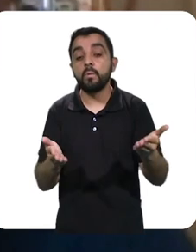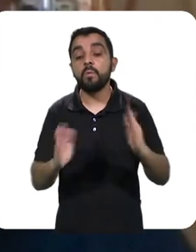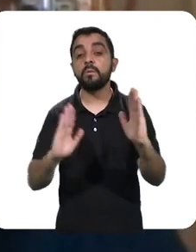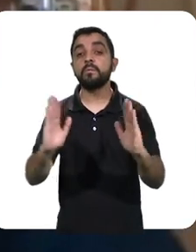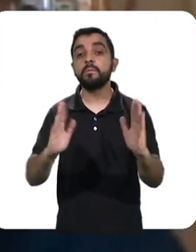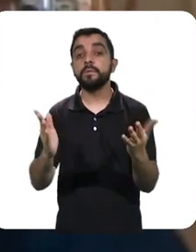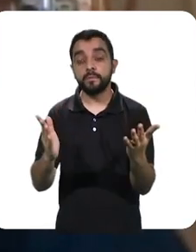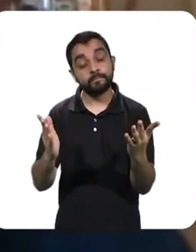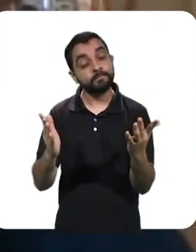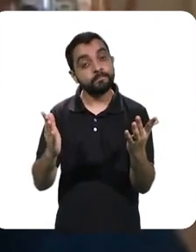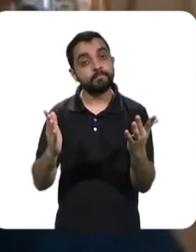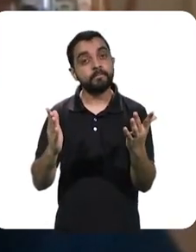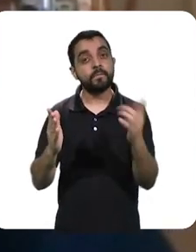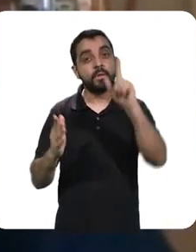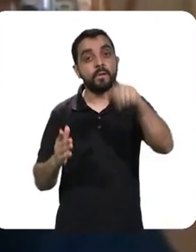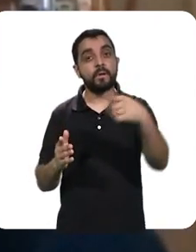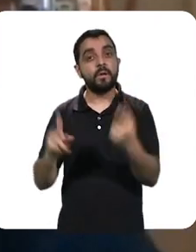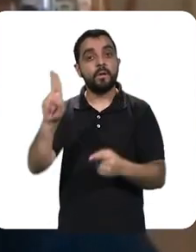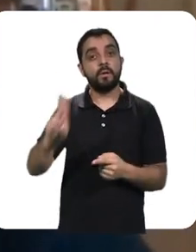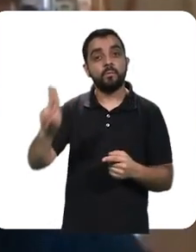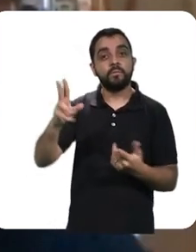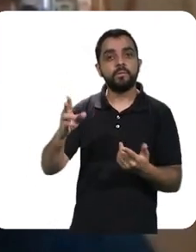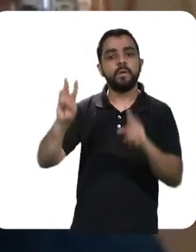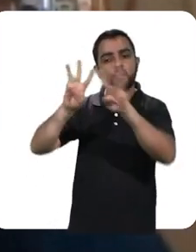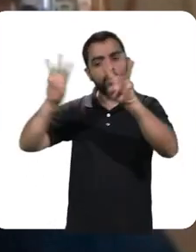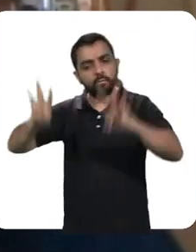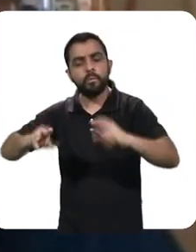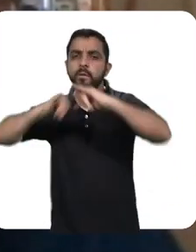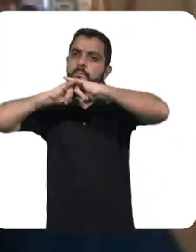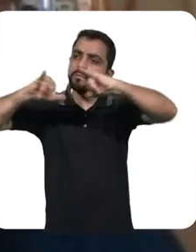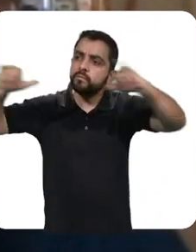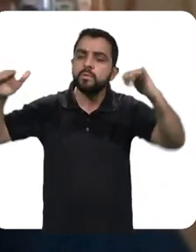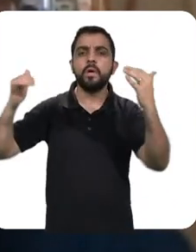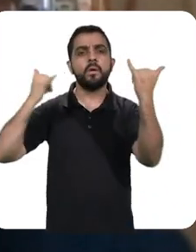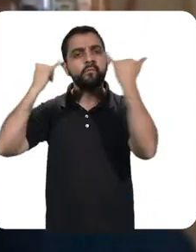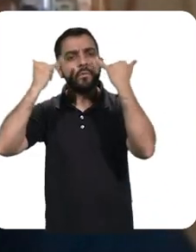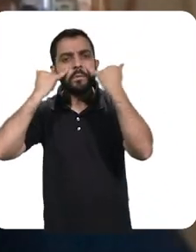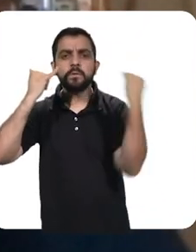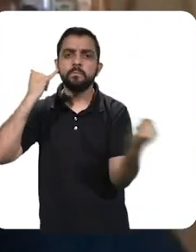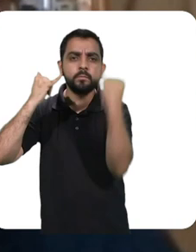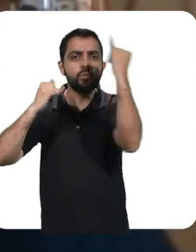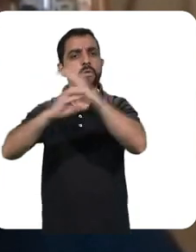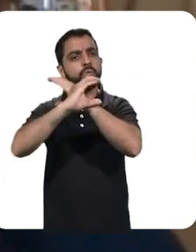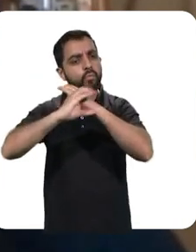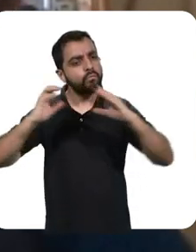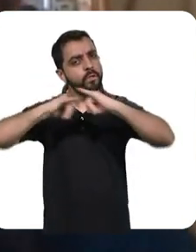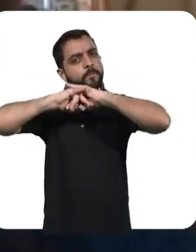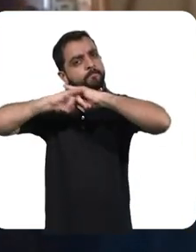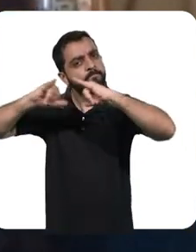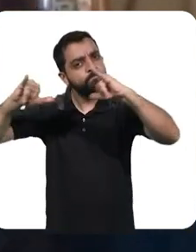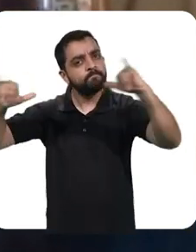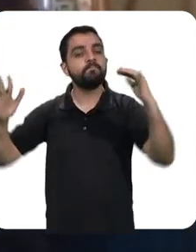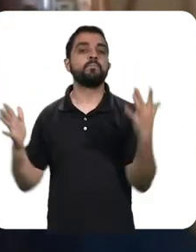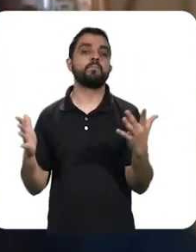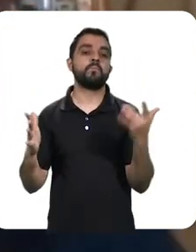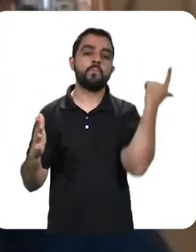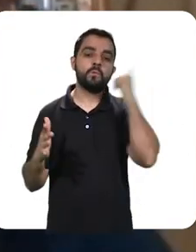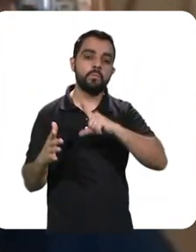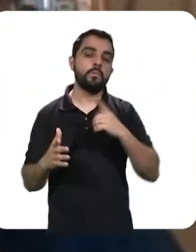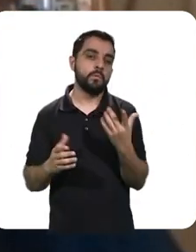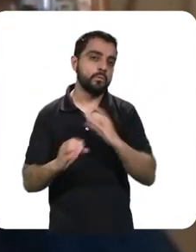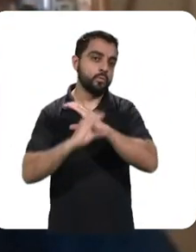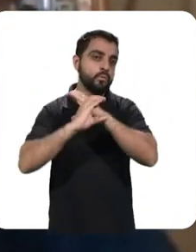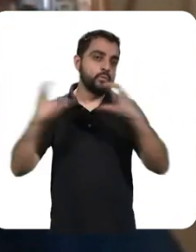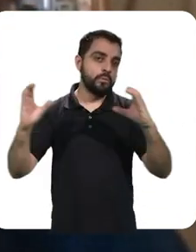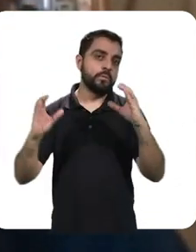várias ações, inclusive da UFPR como divulgadora de informações confiáveis, né, no mundo